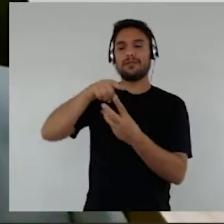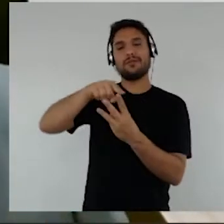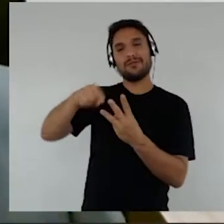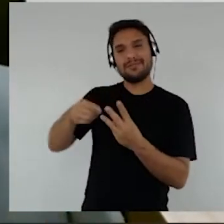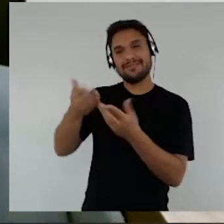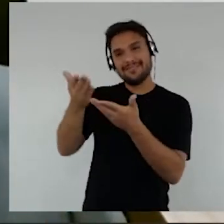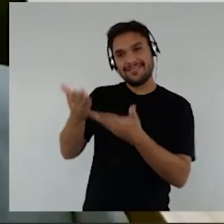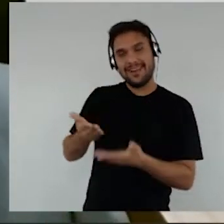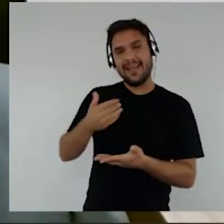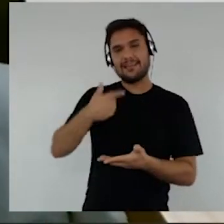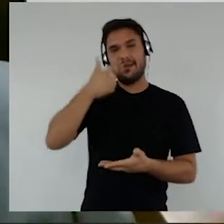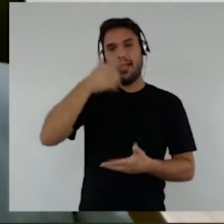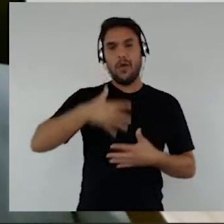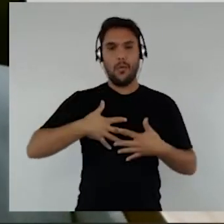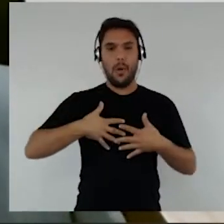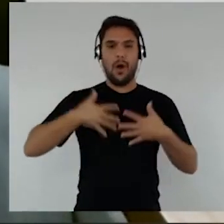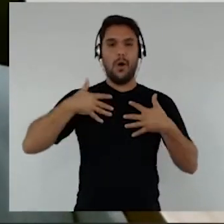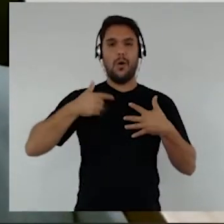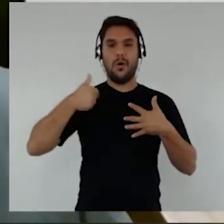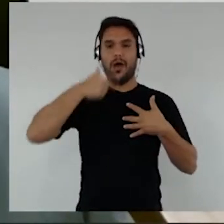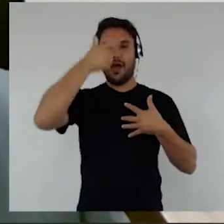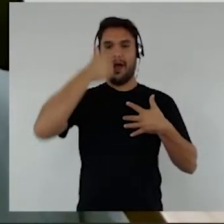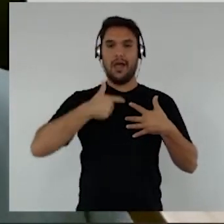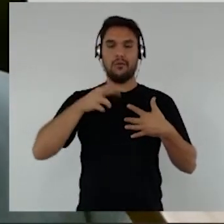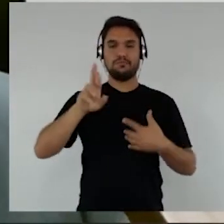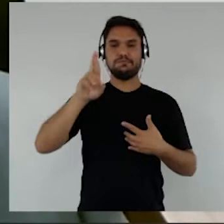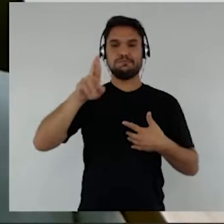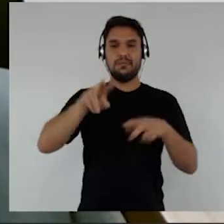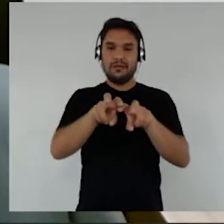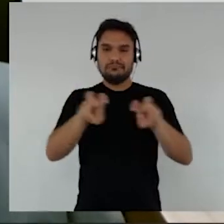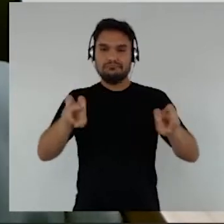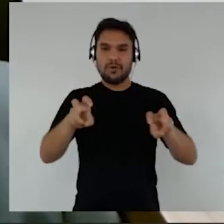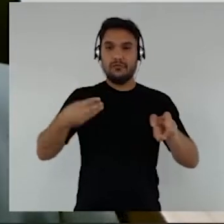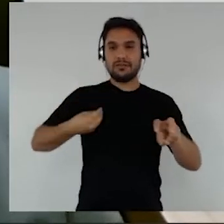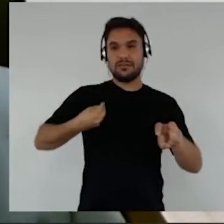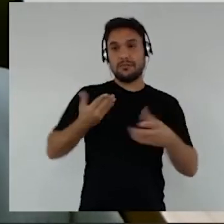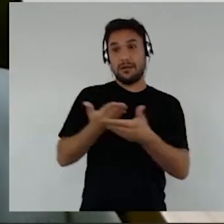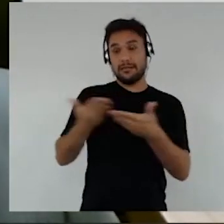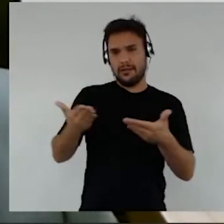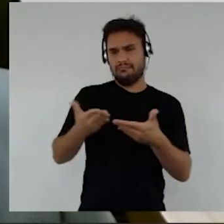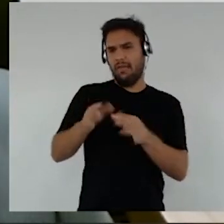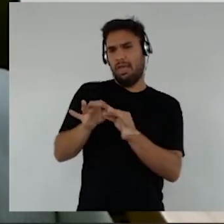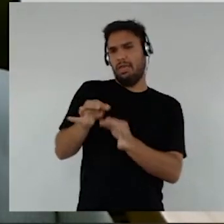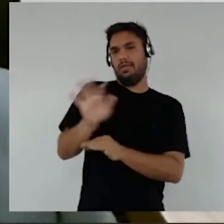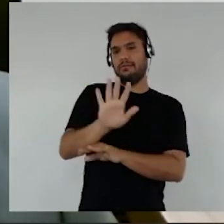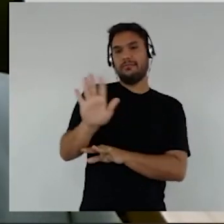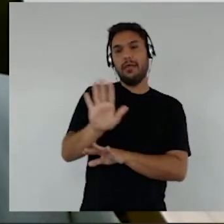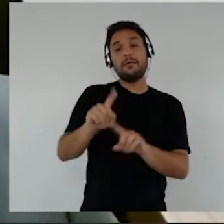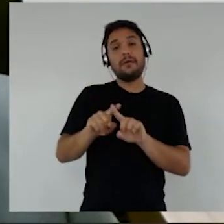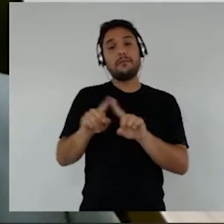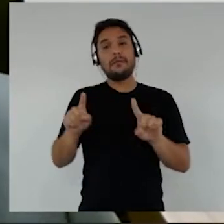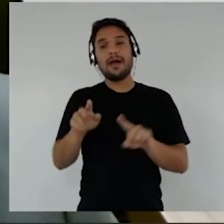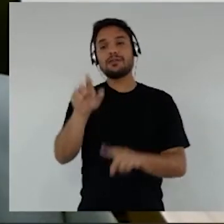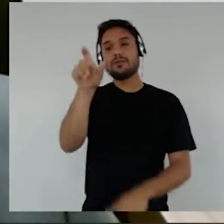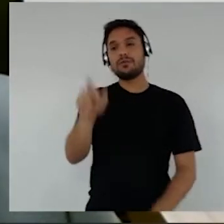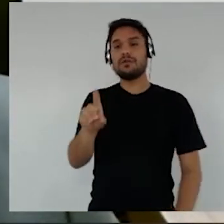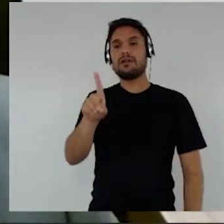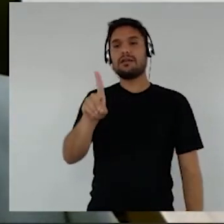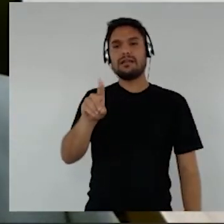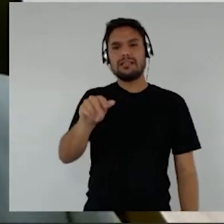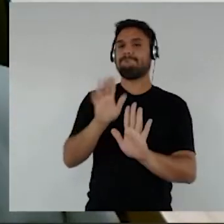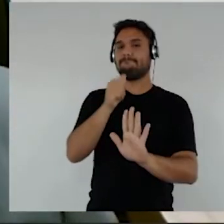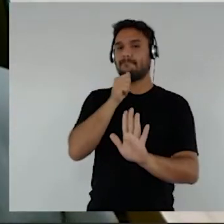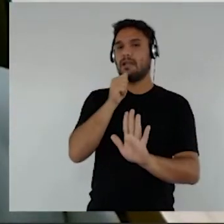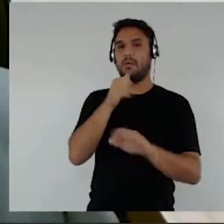estar capitaneando aqui e moderando esse evento com a presença de Vossas Excelências. Sem maiores delongas, eu tenho a impressão de que o Dr. Dani ainda não entrou na